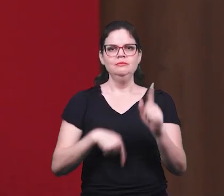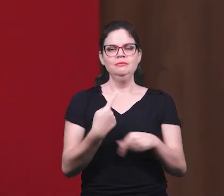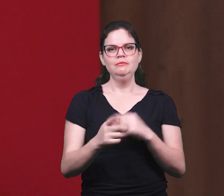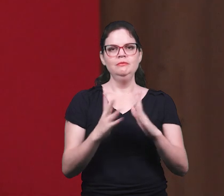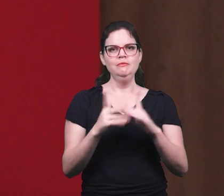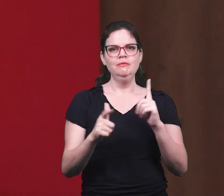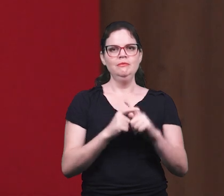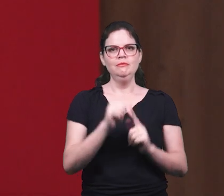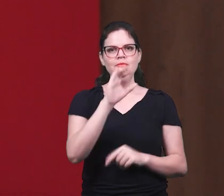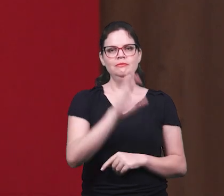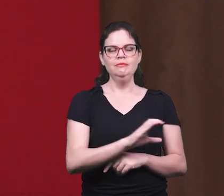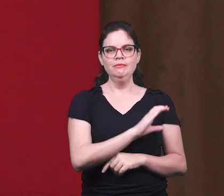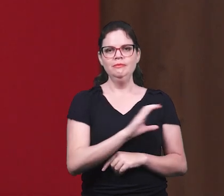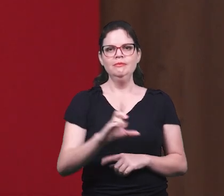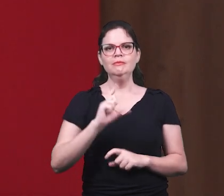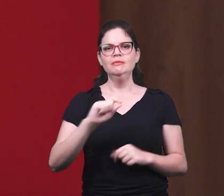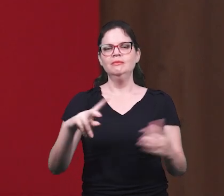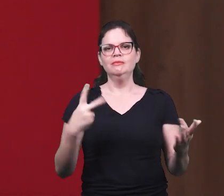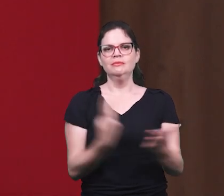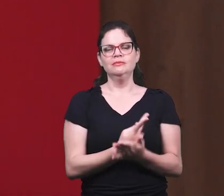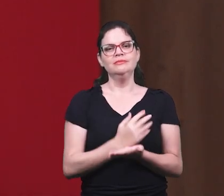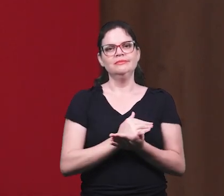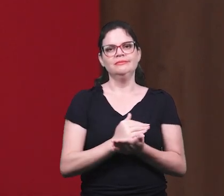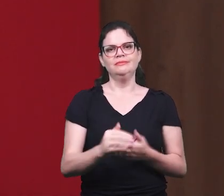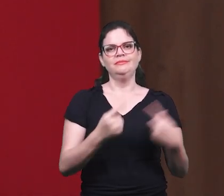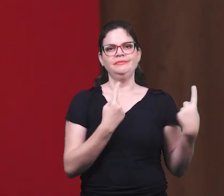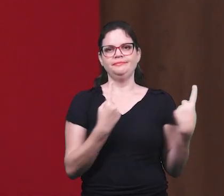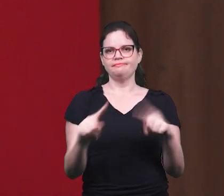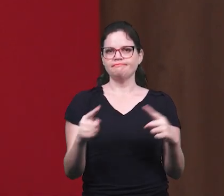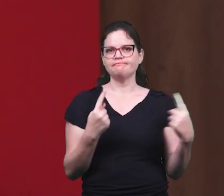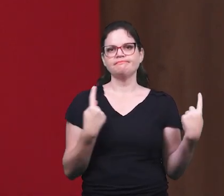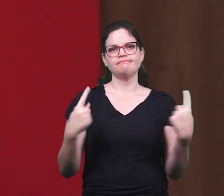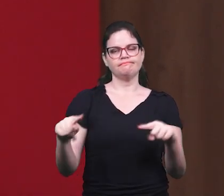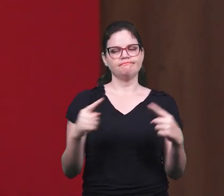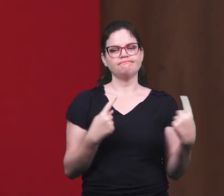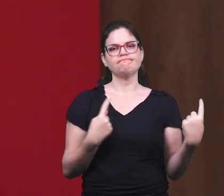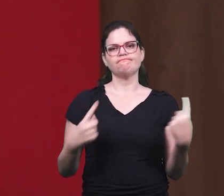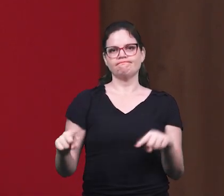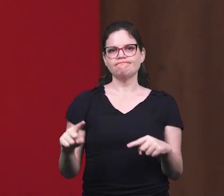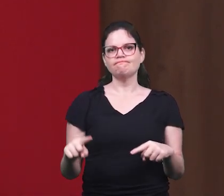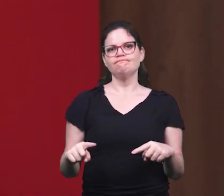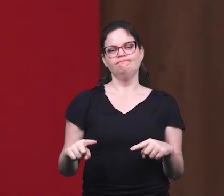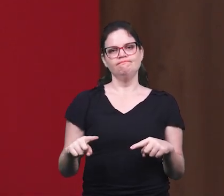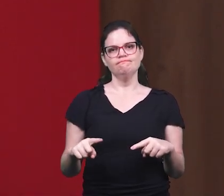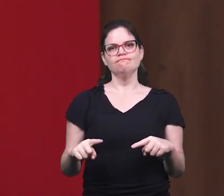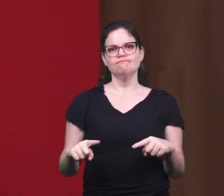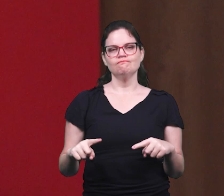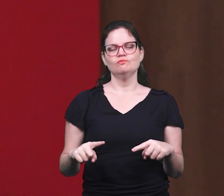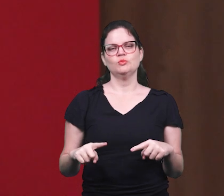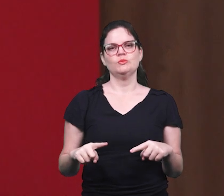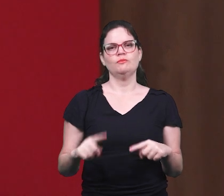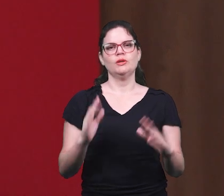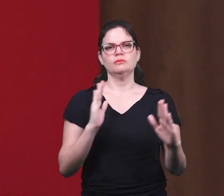igreja oficial, ela então começa a se opor e